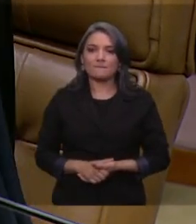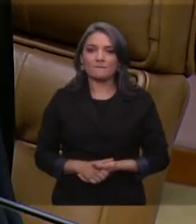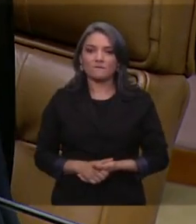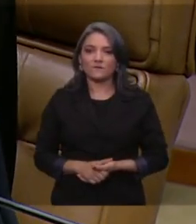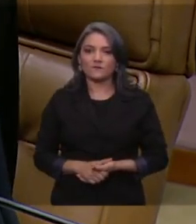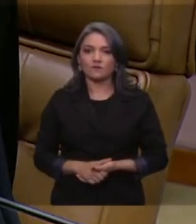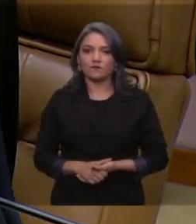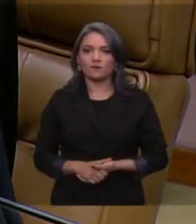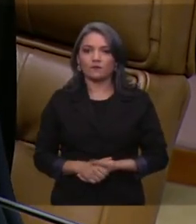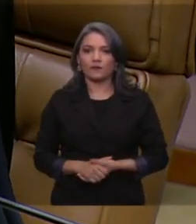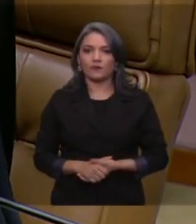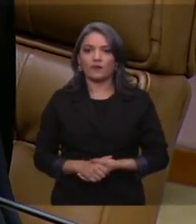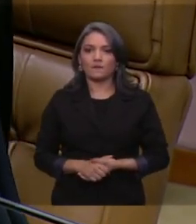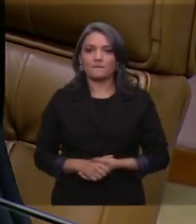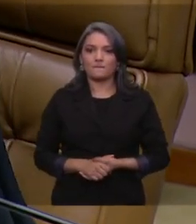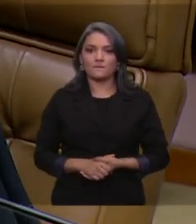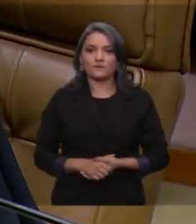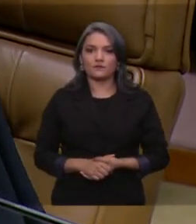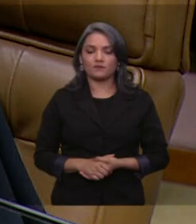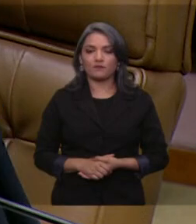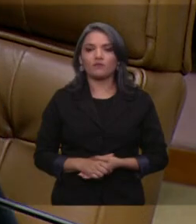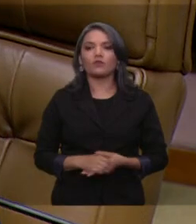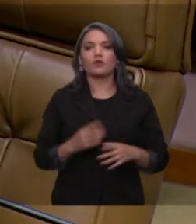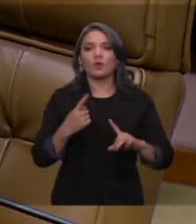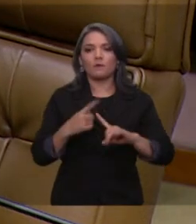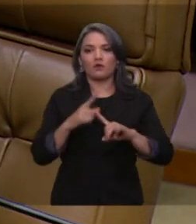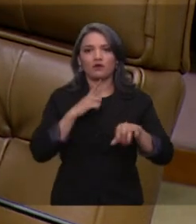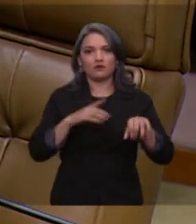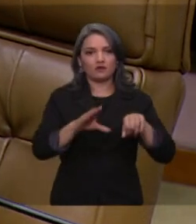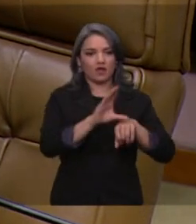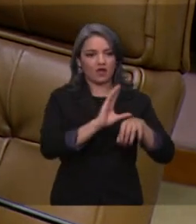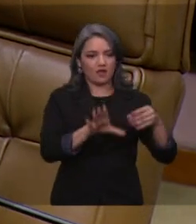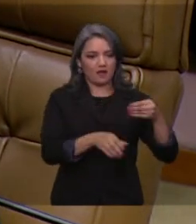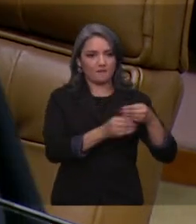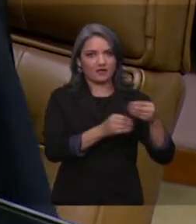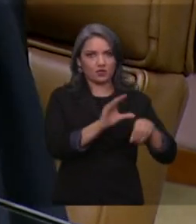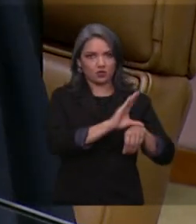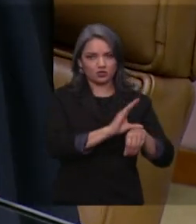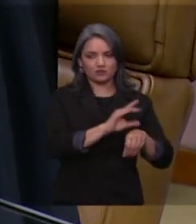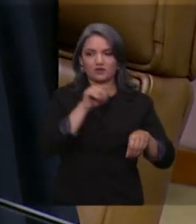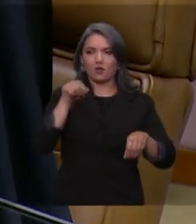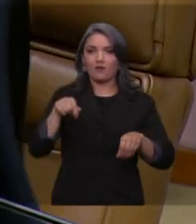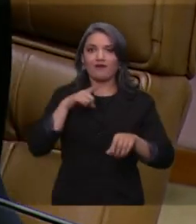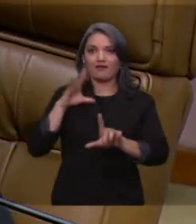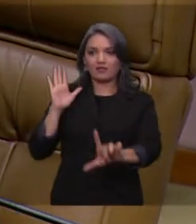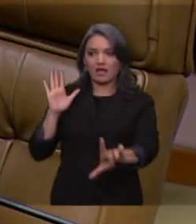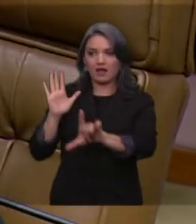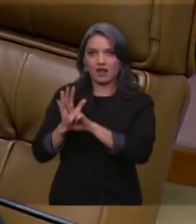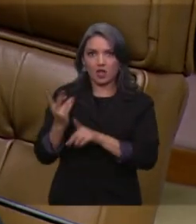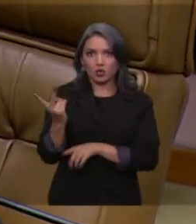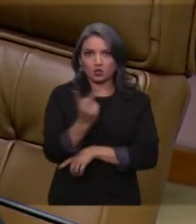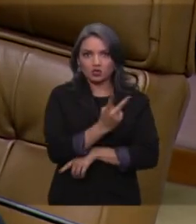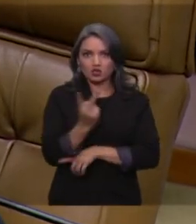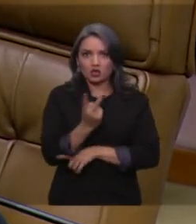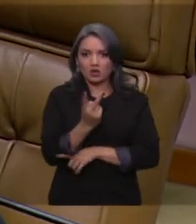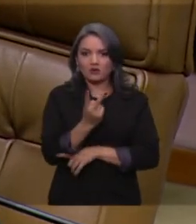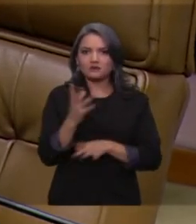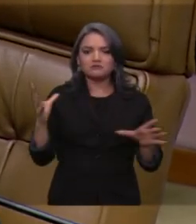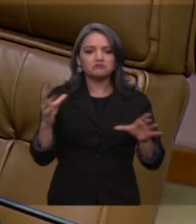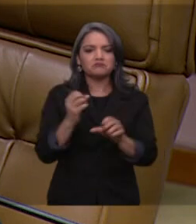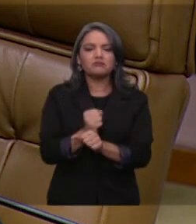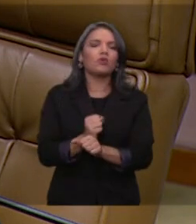normativo, Constituição, a emenda e a legislação regulamentando, exigiu o cumprimento de uma primeira